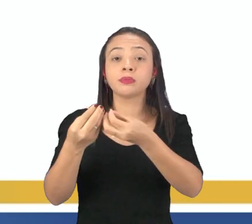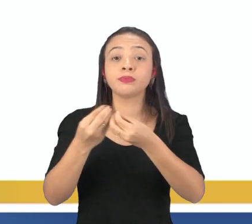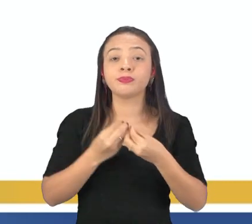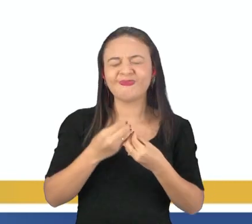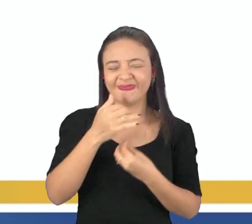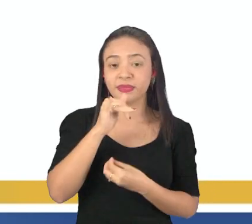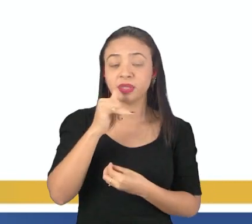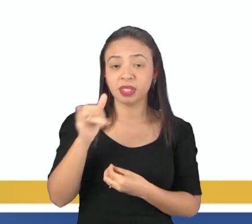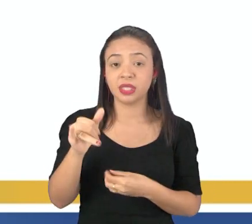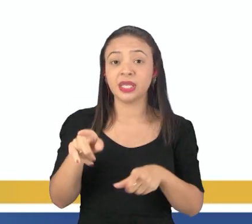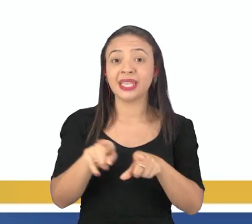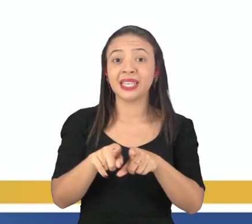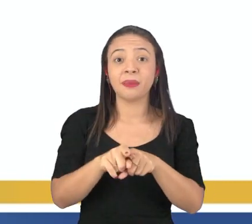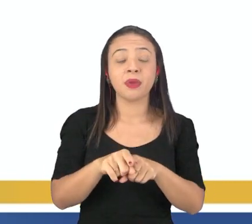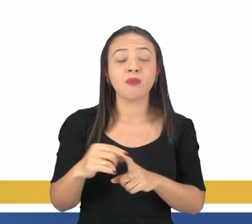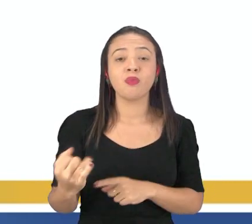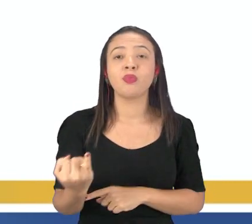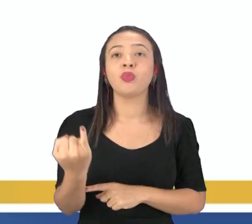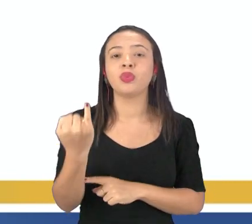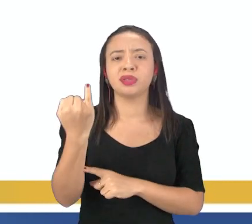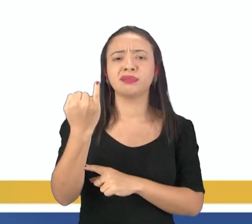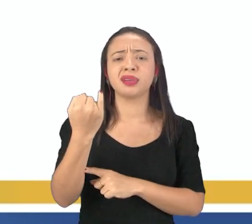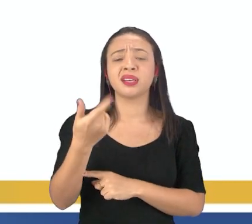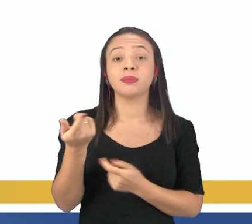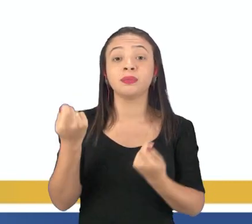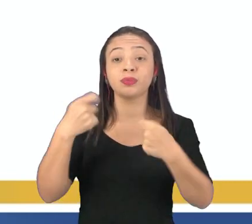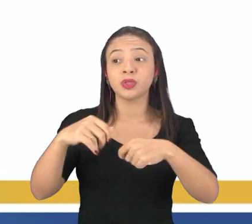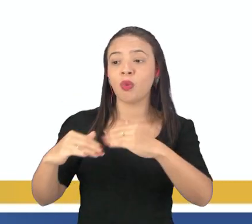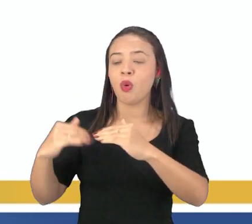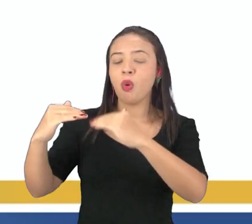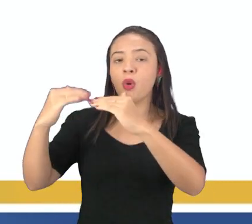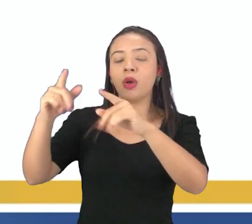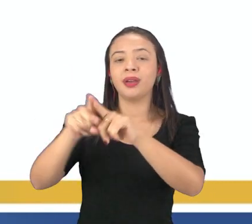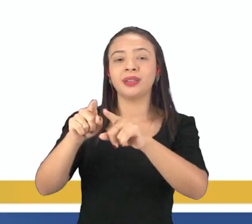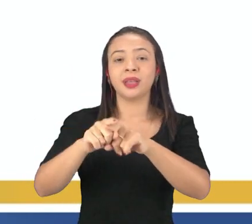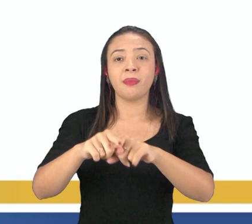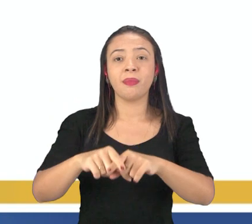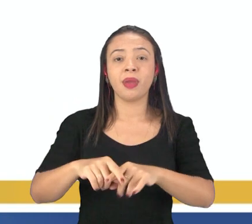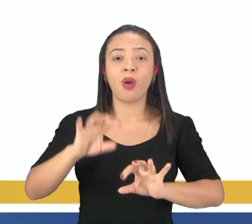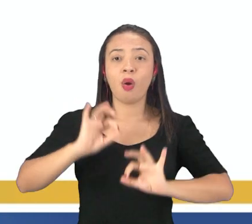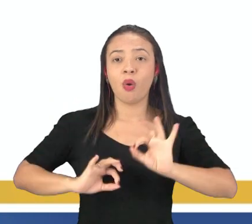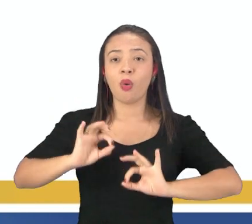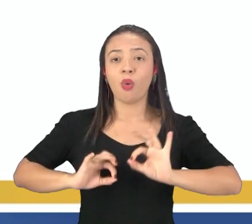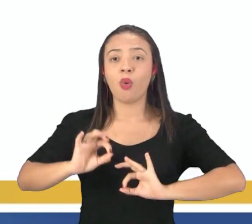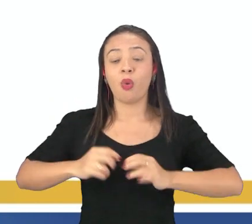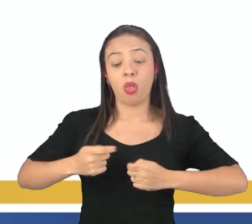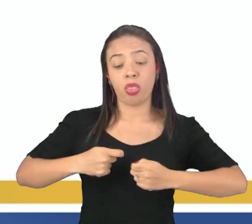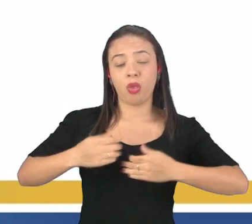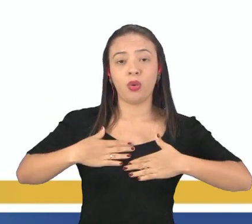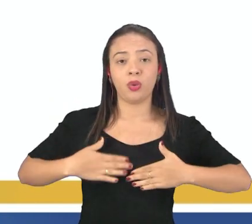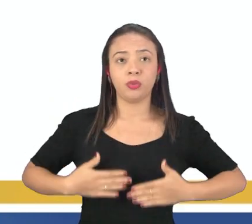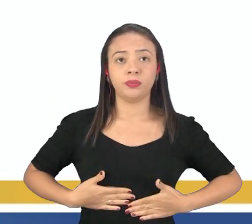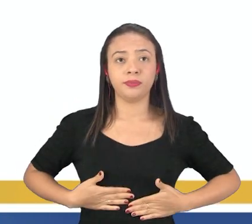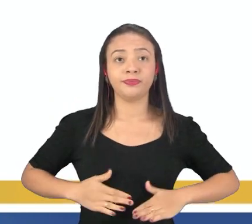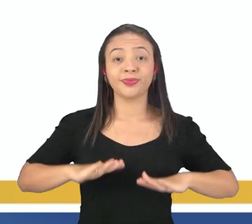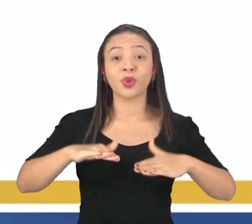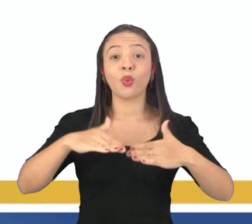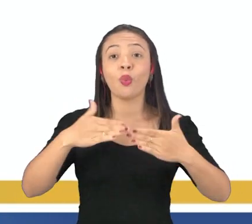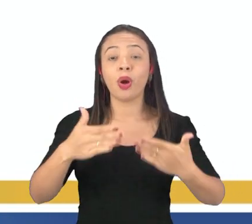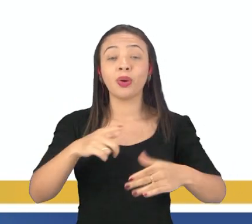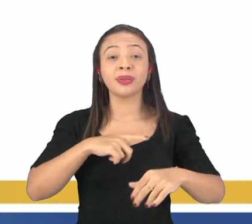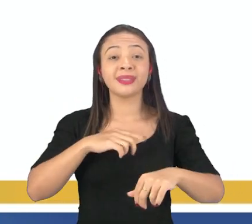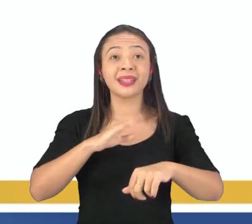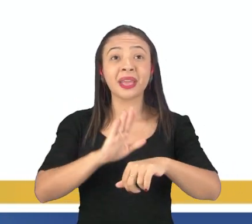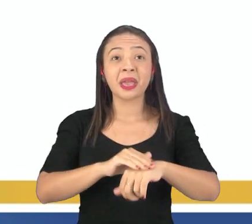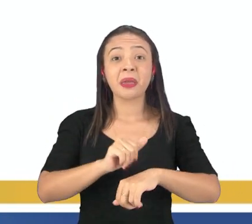grande quantidade, pois fornecem energia e são componentes fundamentais para o crescimento e manutenção do corpo.